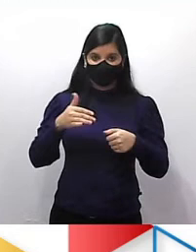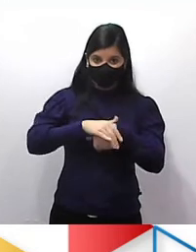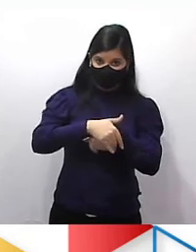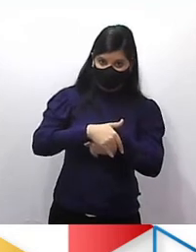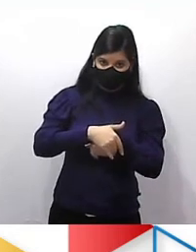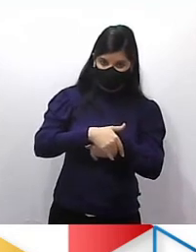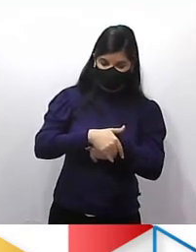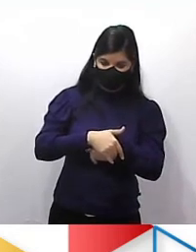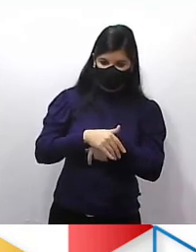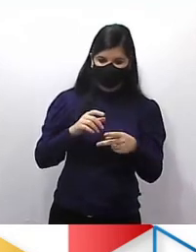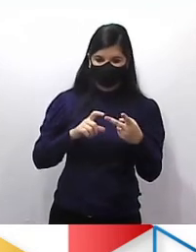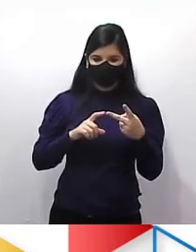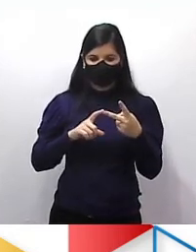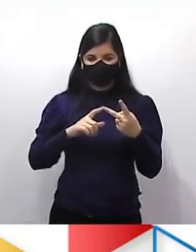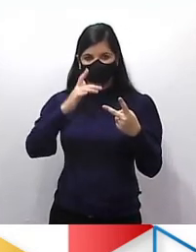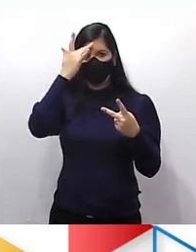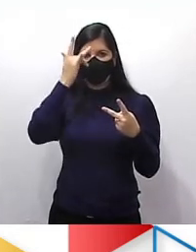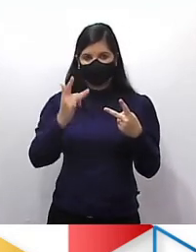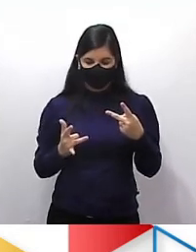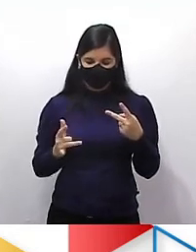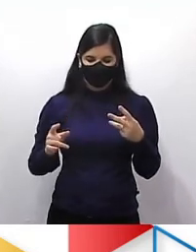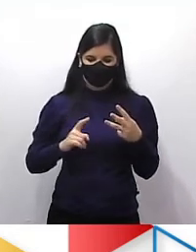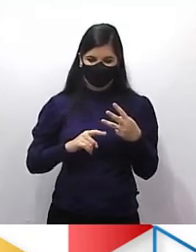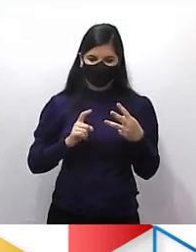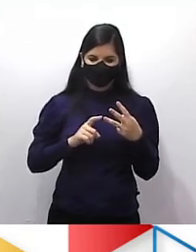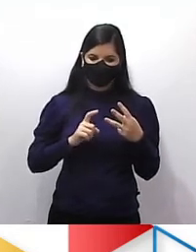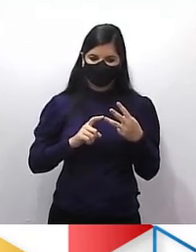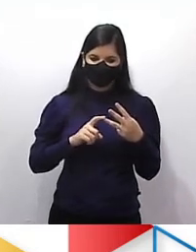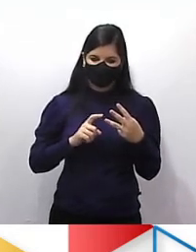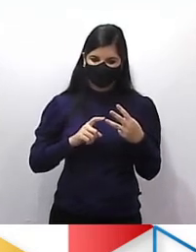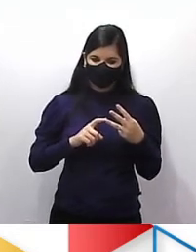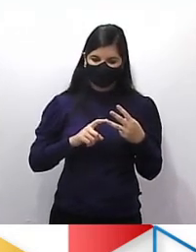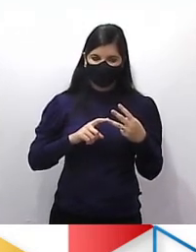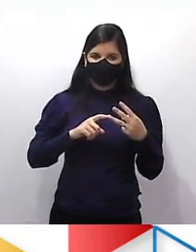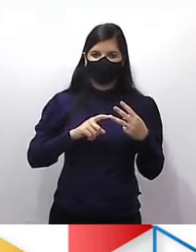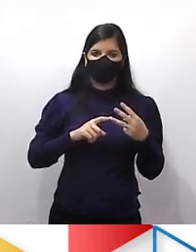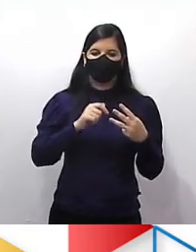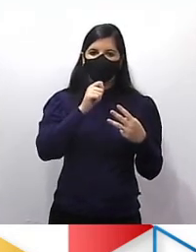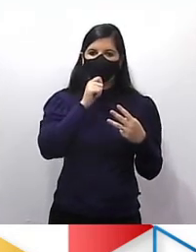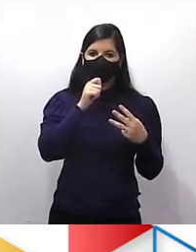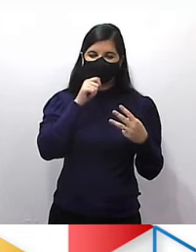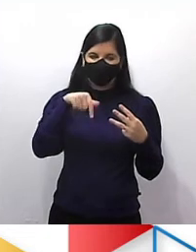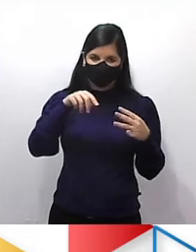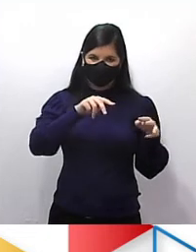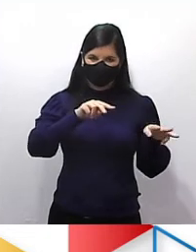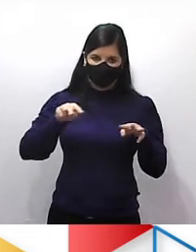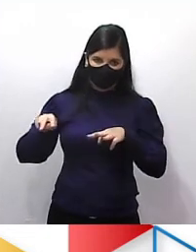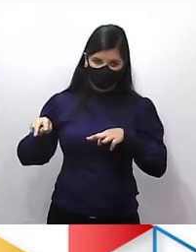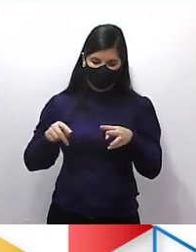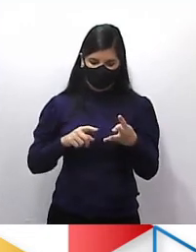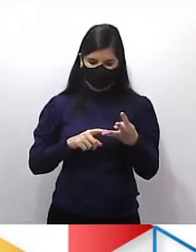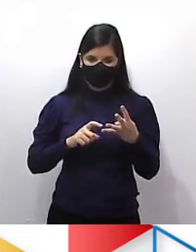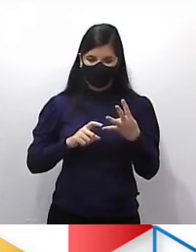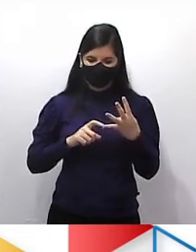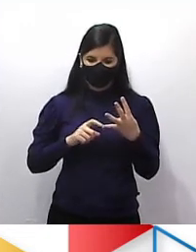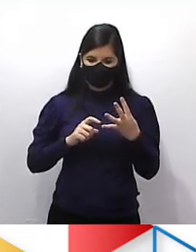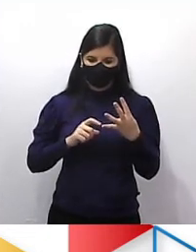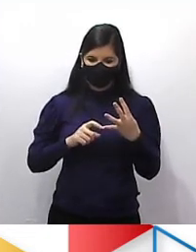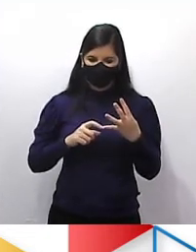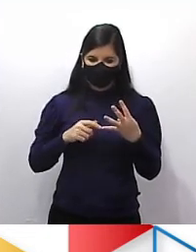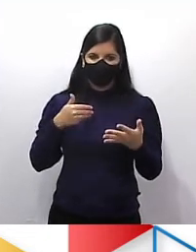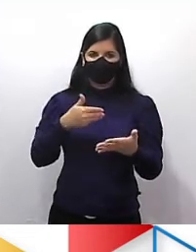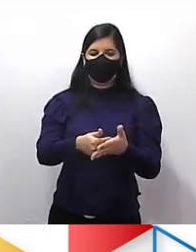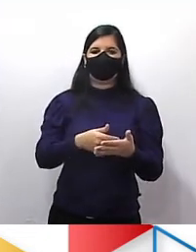noite, tomorrow, amanhã, this weekend, ainda essa semana, e next week,